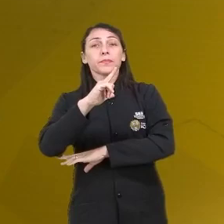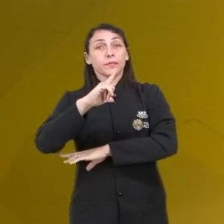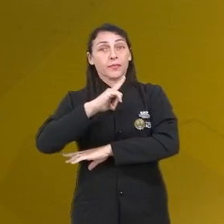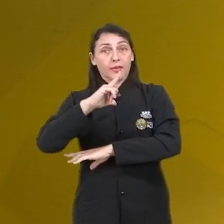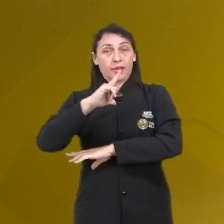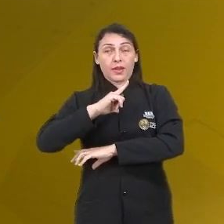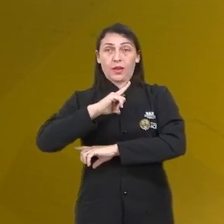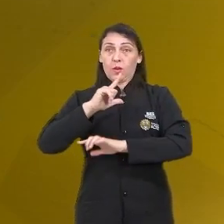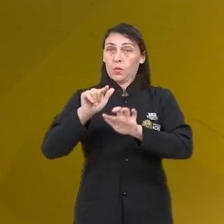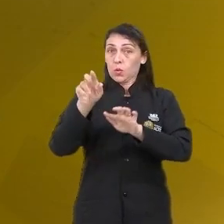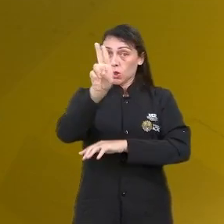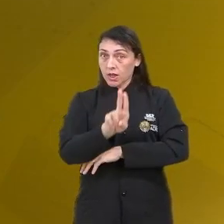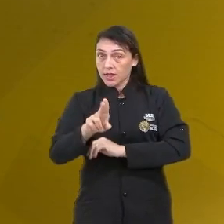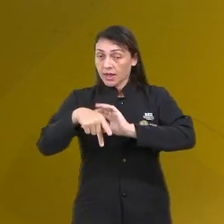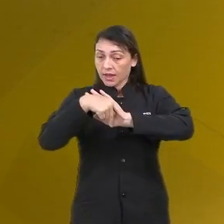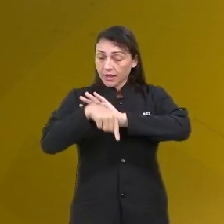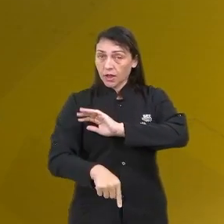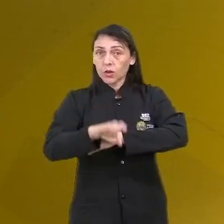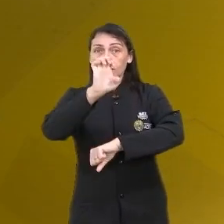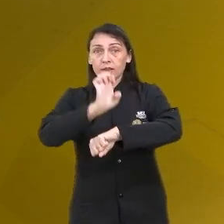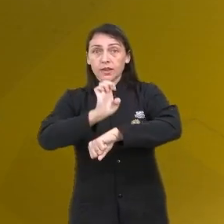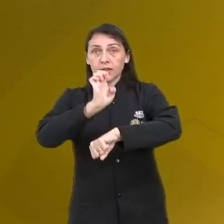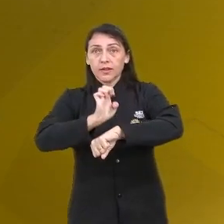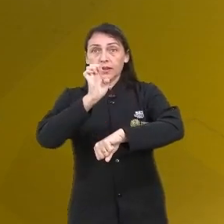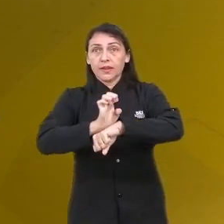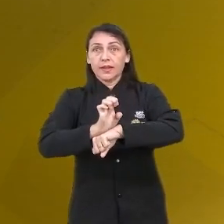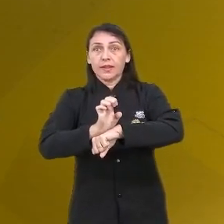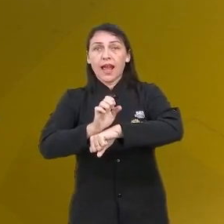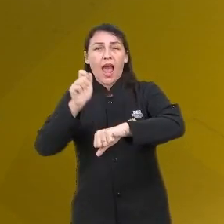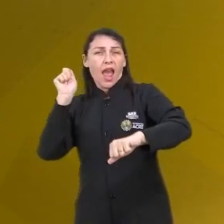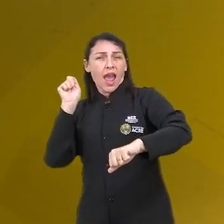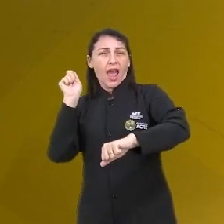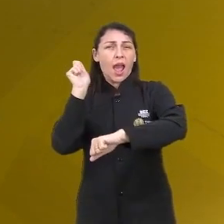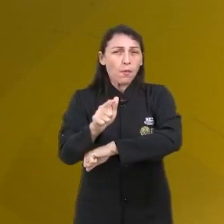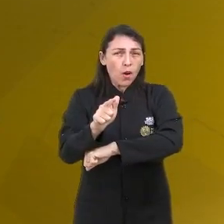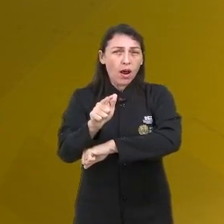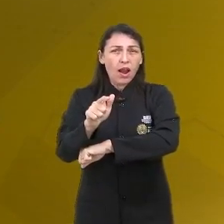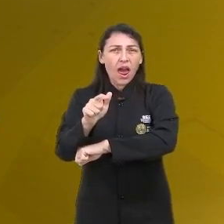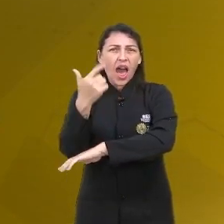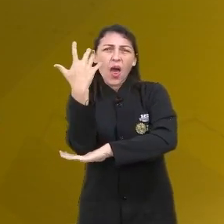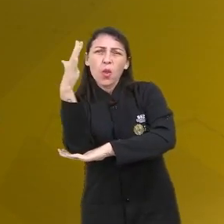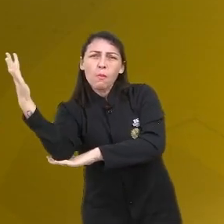expressão idiomática utilizada aqui no nosso estado que é rebolar no mato. O